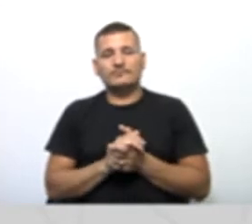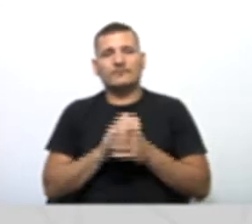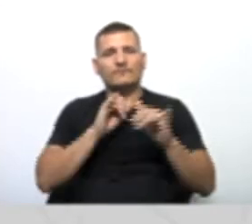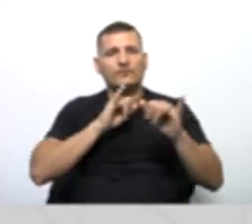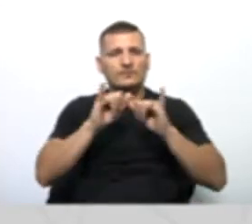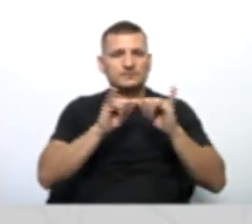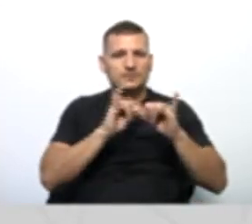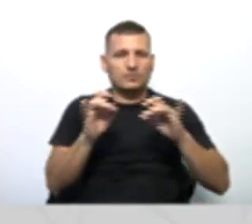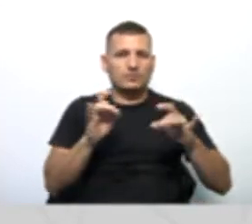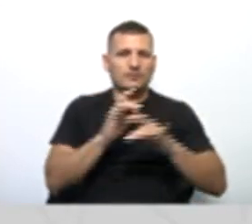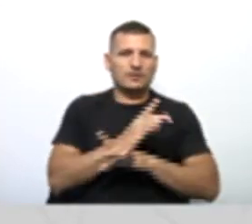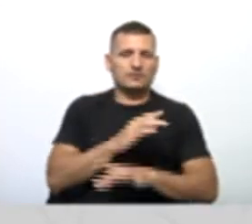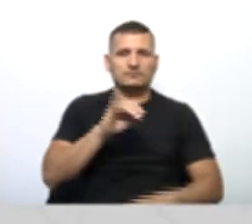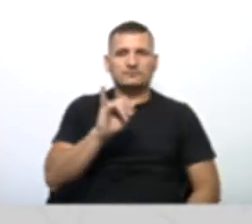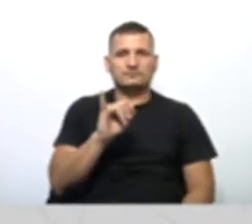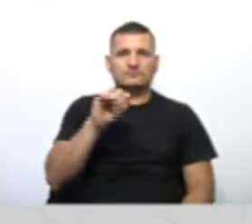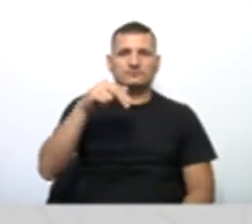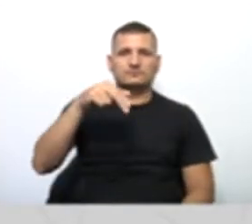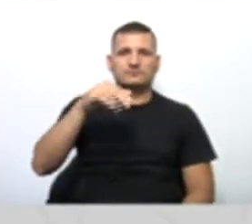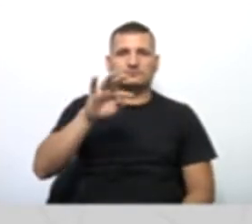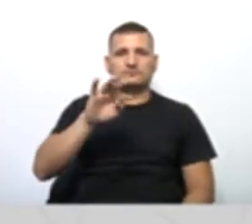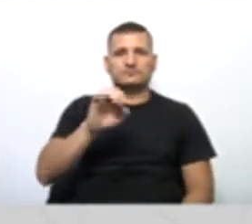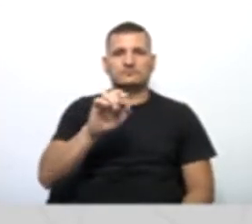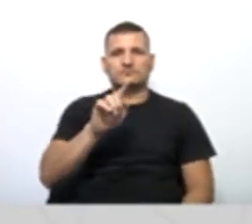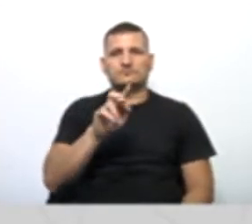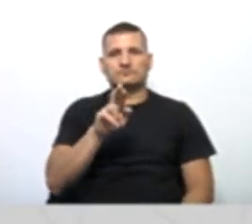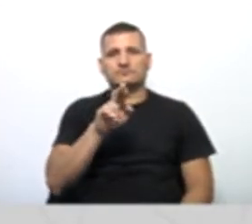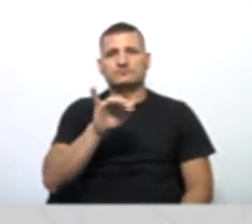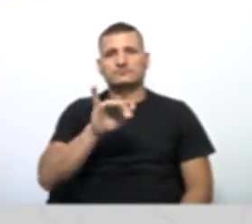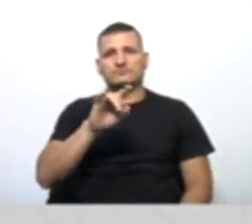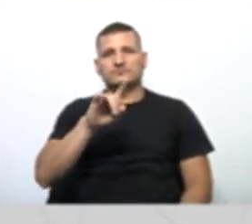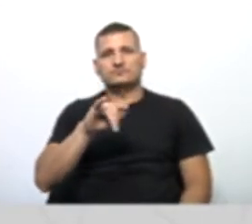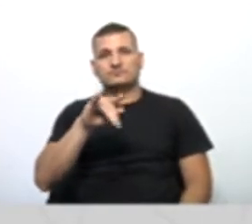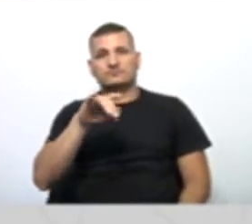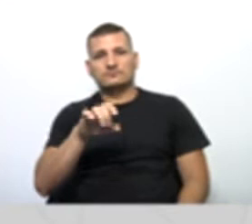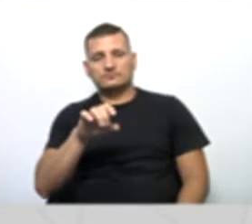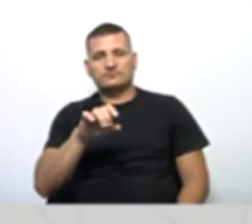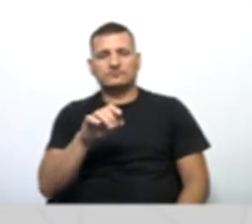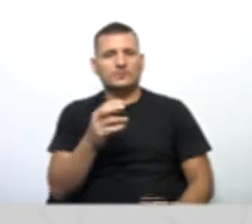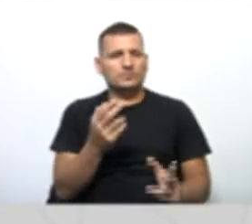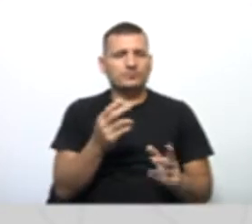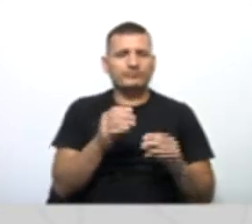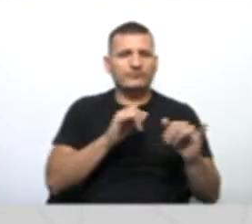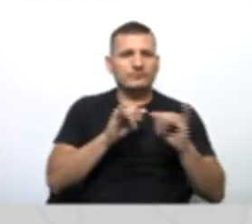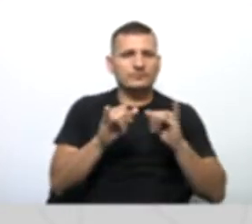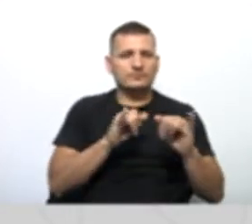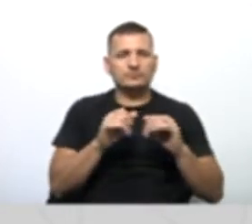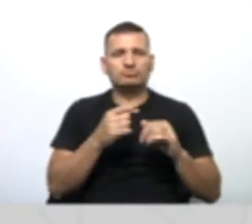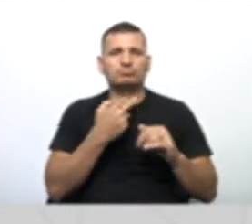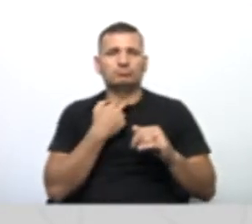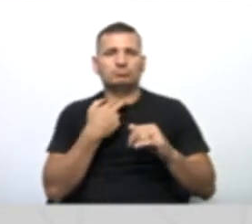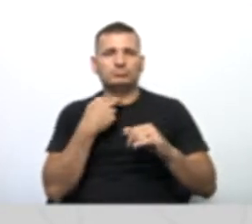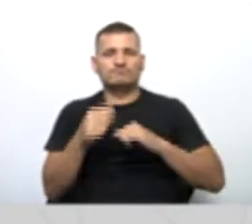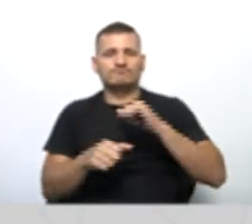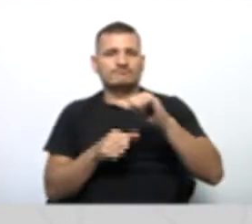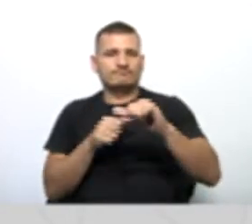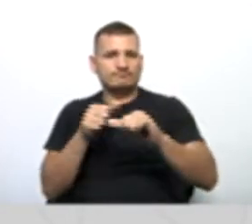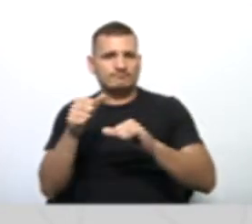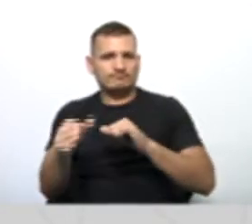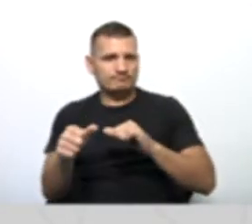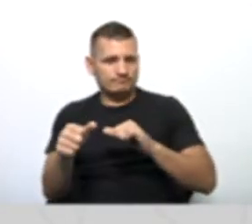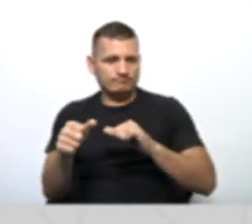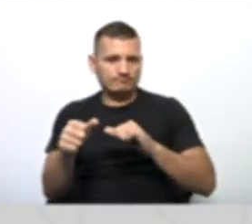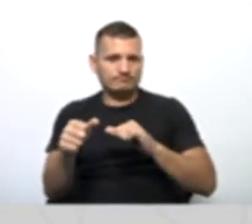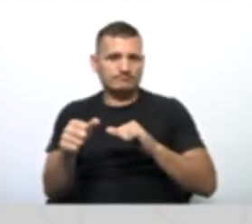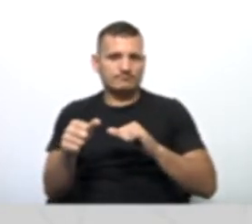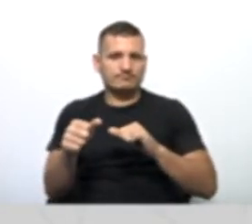pessoa será a mesma que a recebida da outra. Ou seja, essa informação não pode ser alterada sem que todos entendam